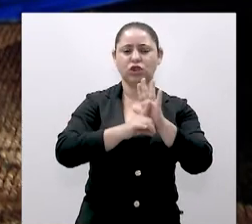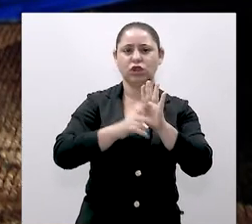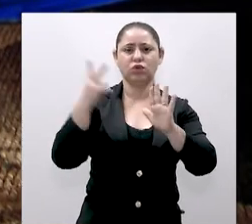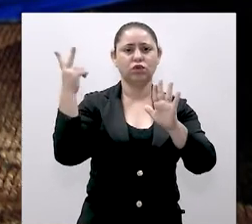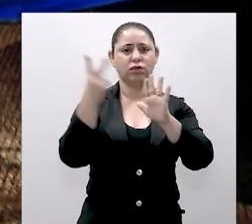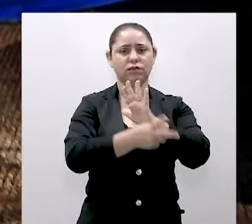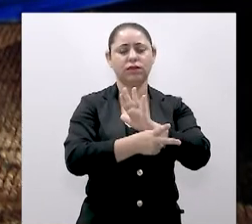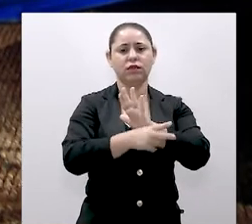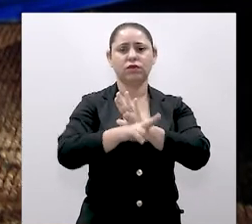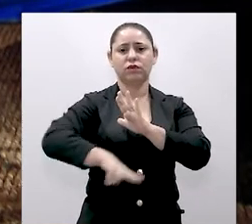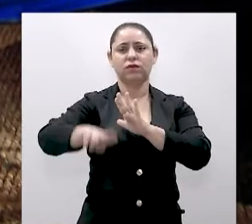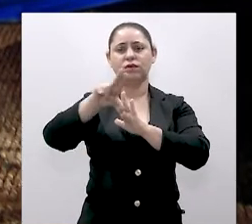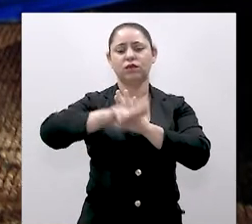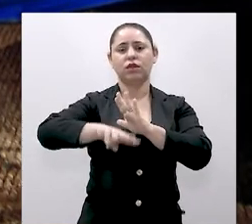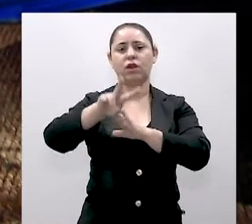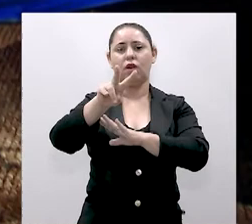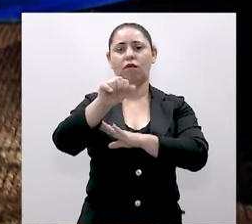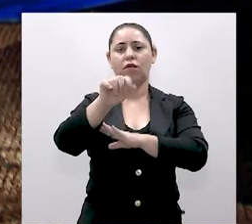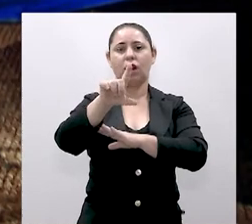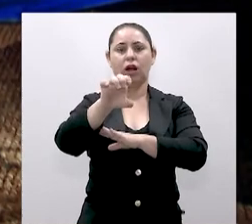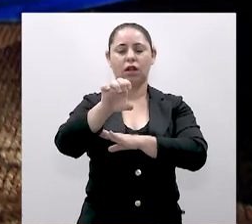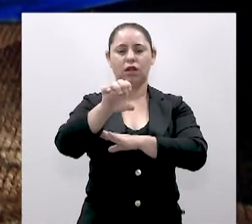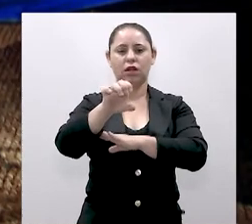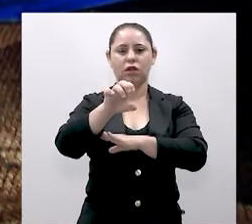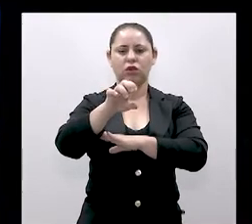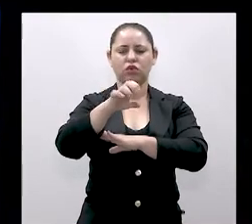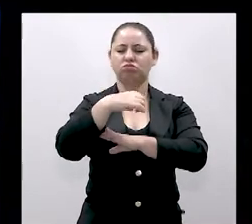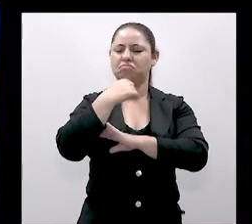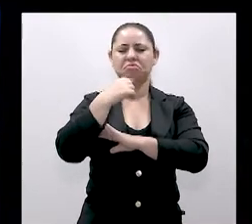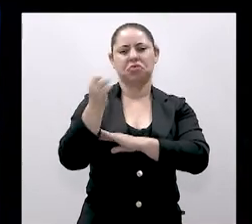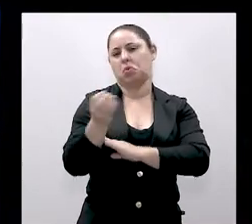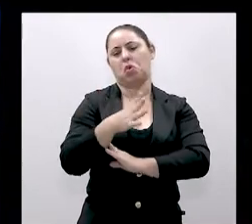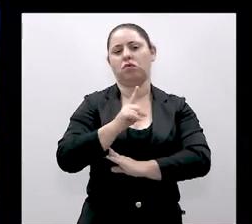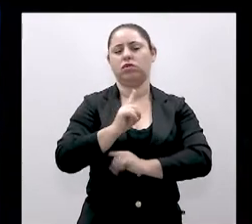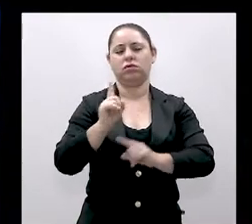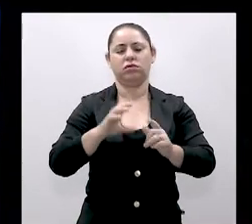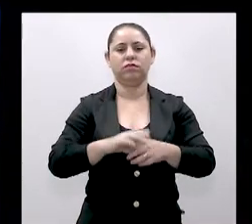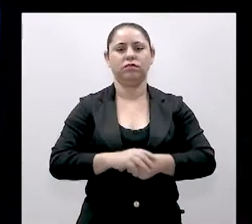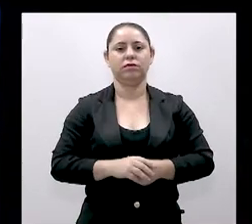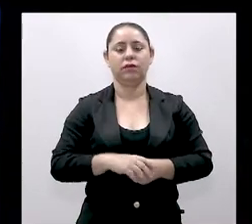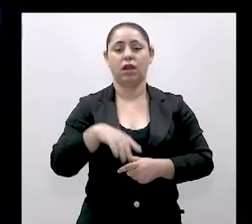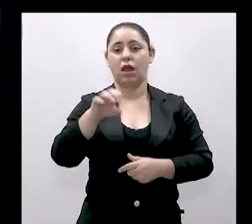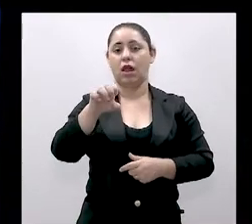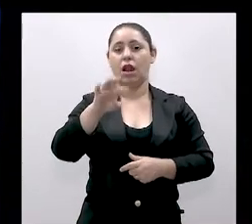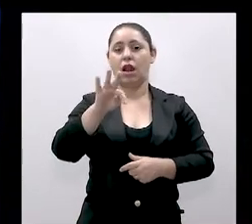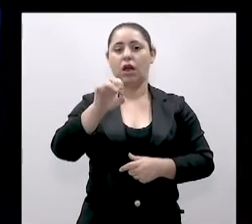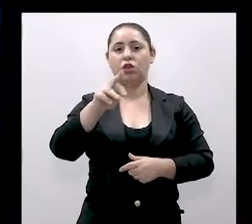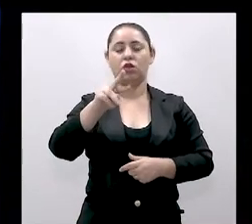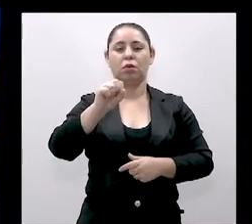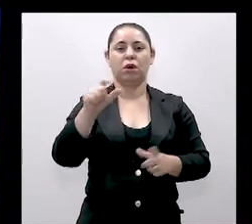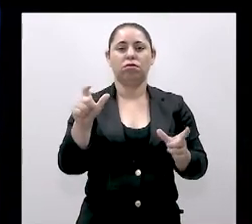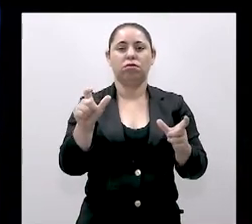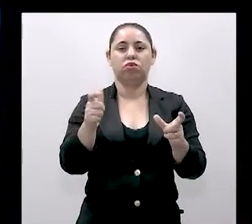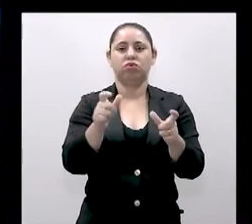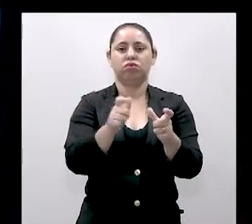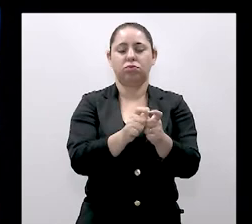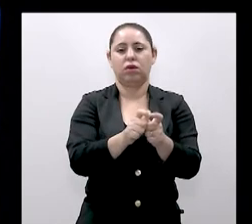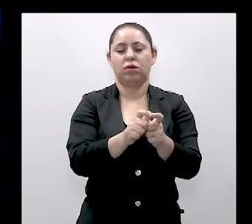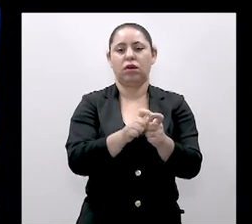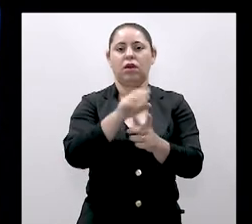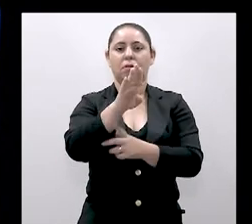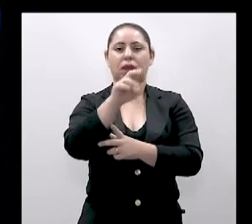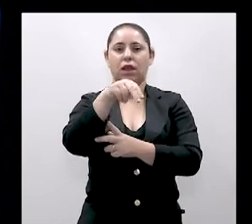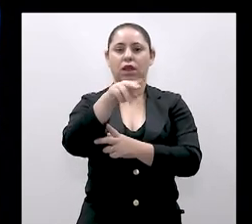o direito de veto que foi usado na Vale do Rio Doce não tem nenhuma novidade né a Eletrobras ficar